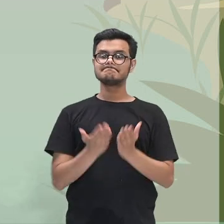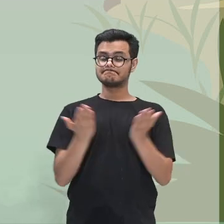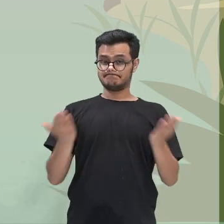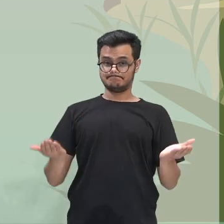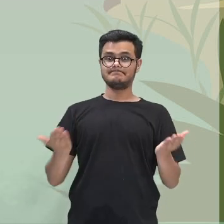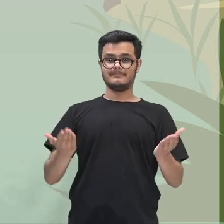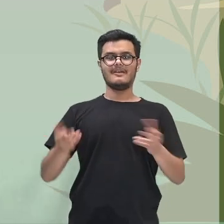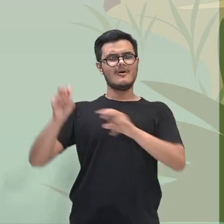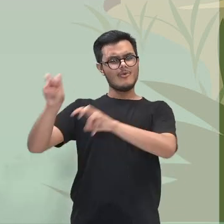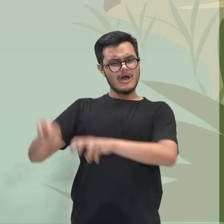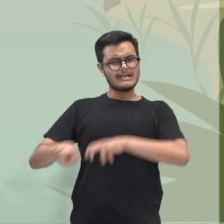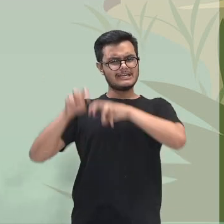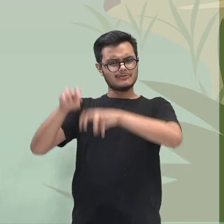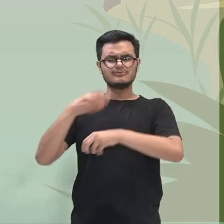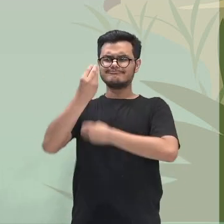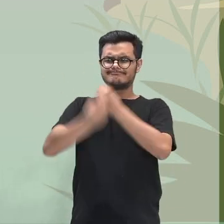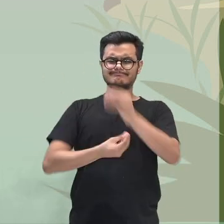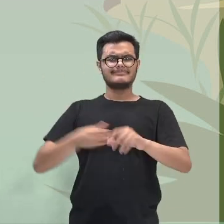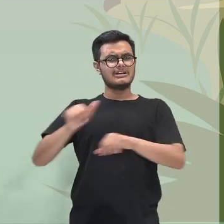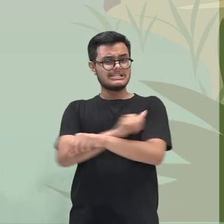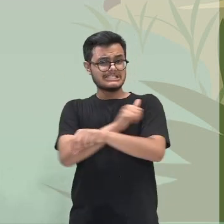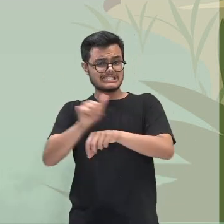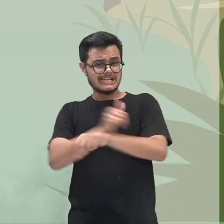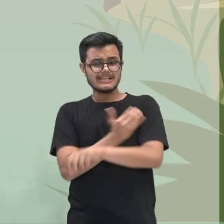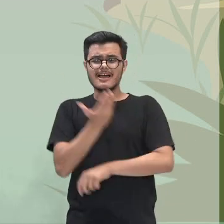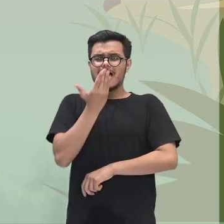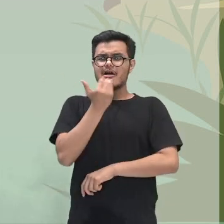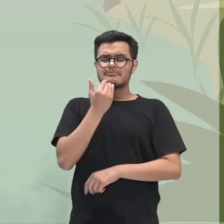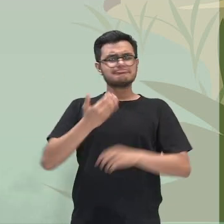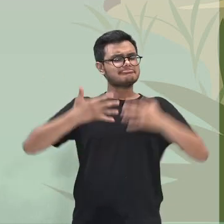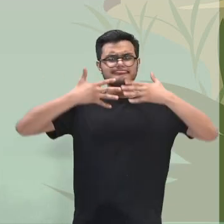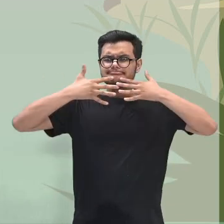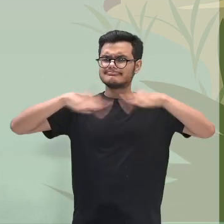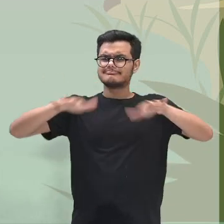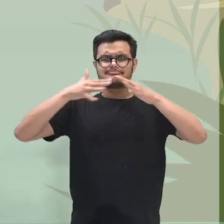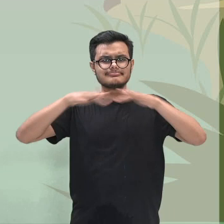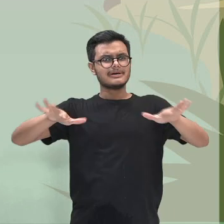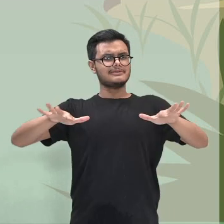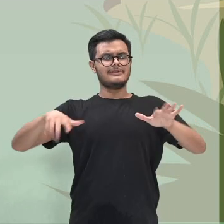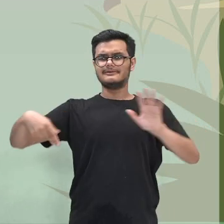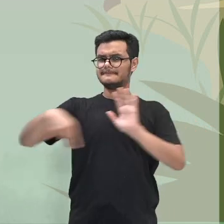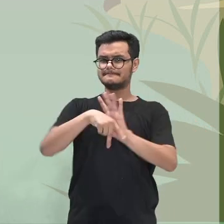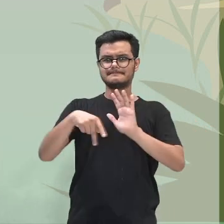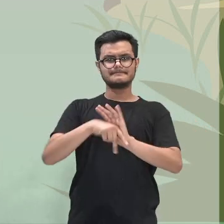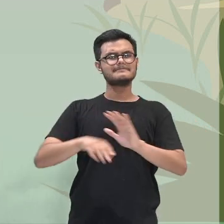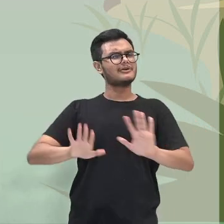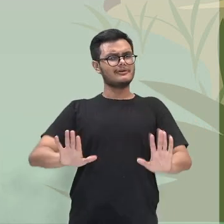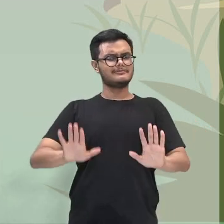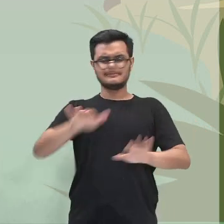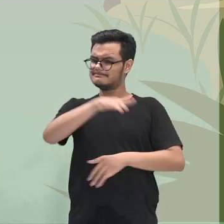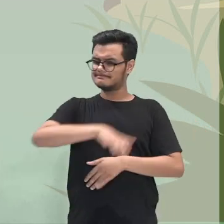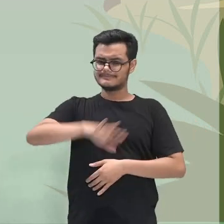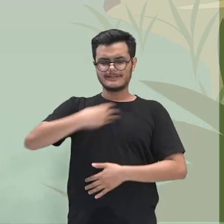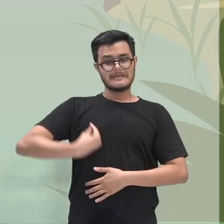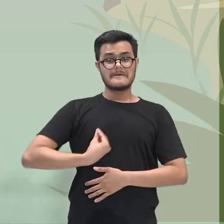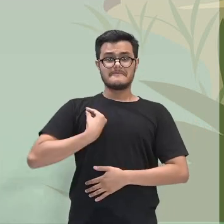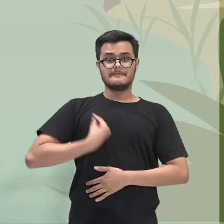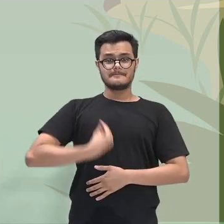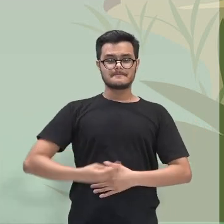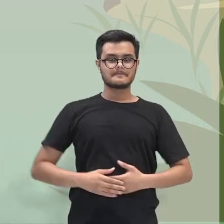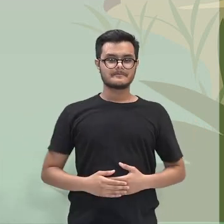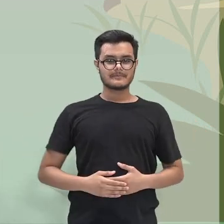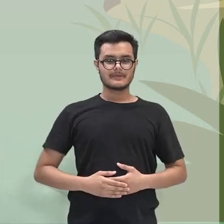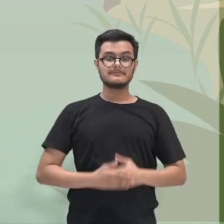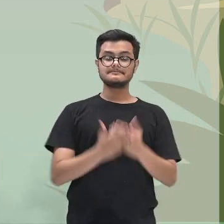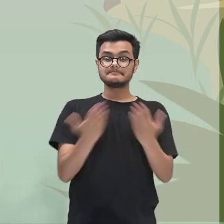práticas agrícolas, prática da coivara, era algo muito comum nesses povos da Amazônia pré-colonial. A